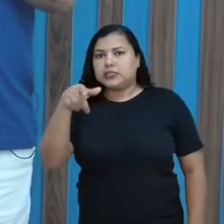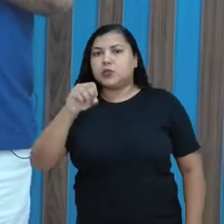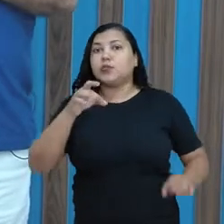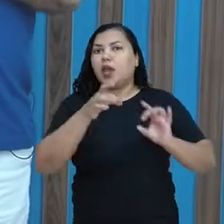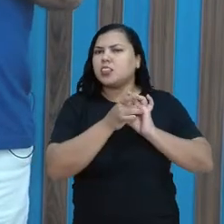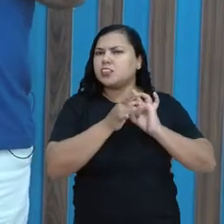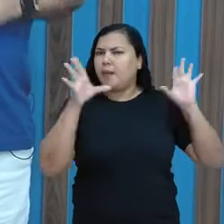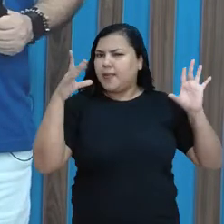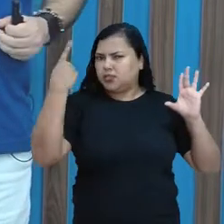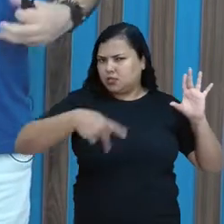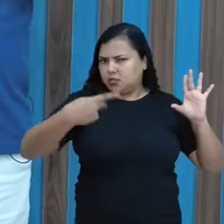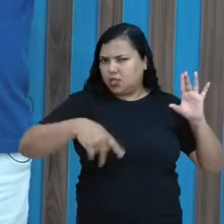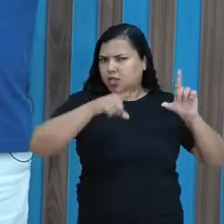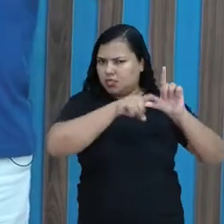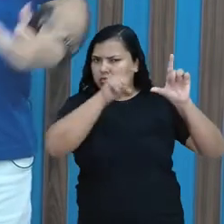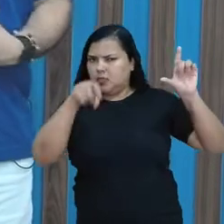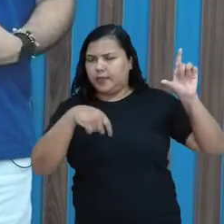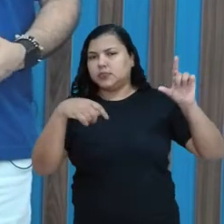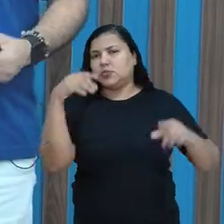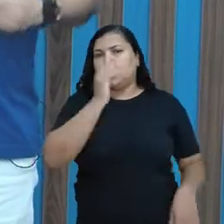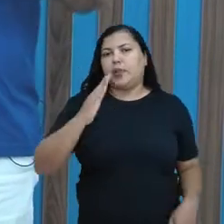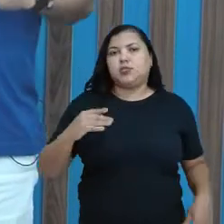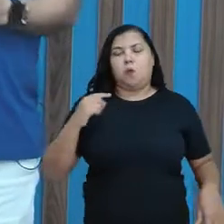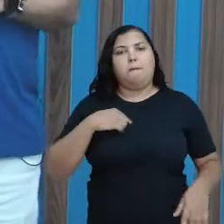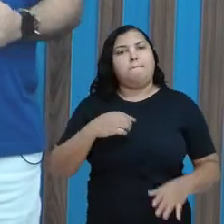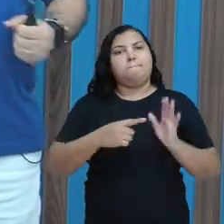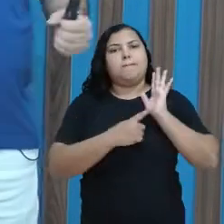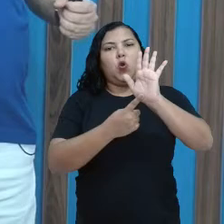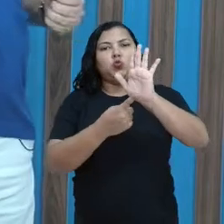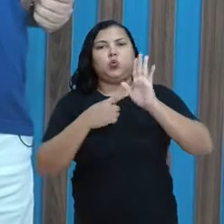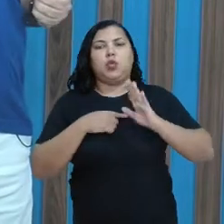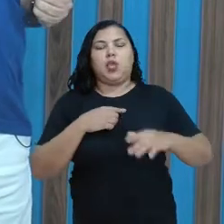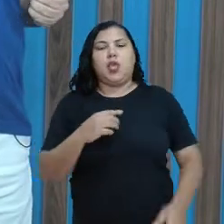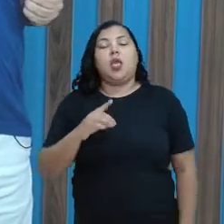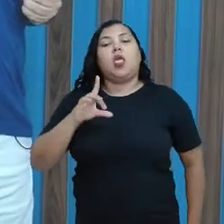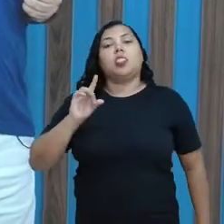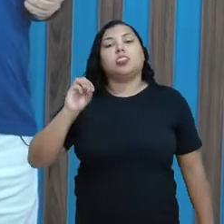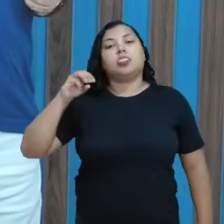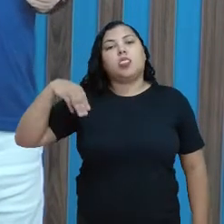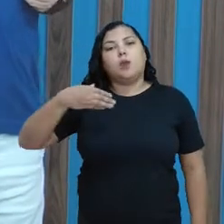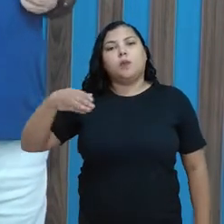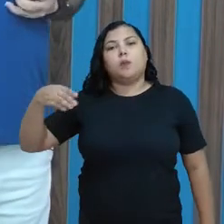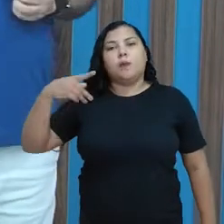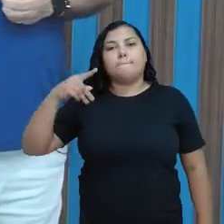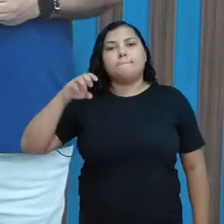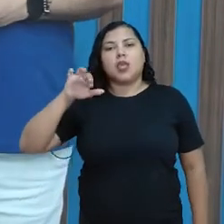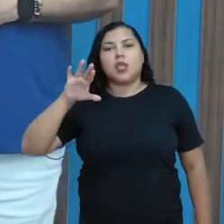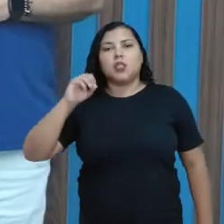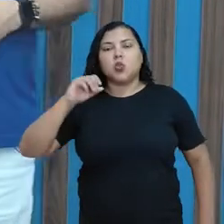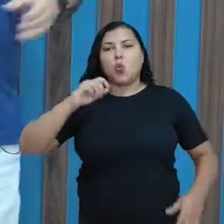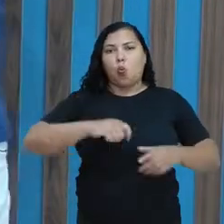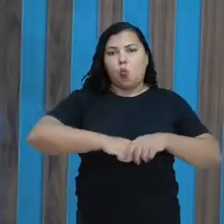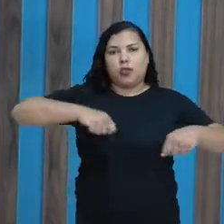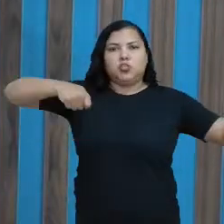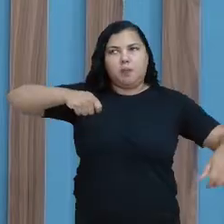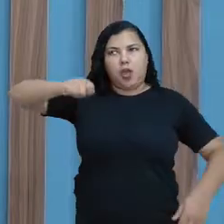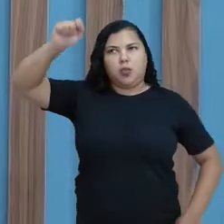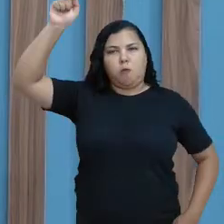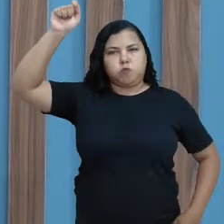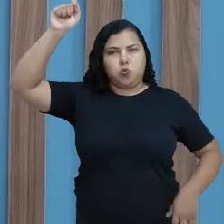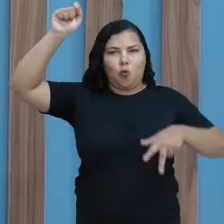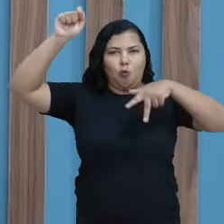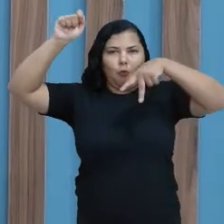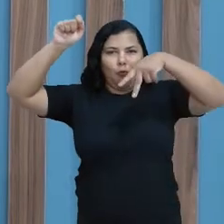né, com armas, com traje militar, montado num cavalo, com a espada, né, levantada, né, parecendo um desenho antigo,